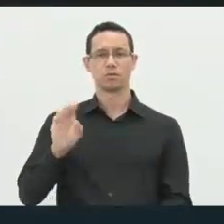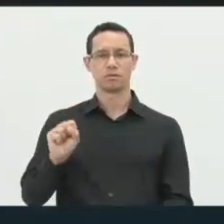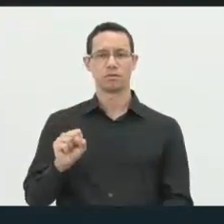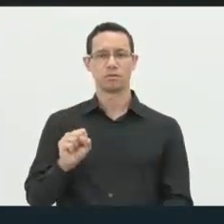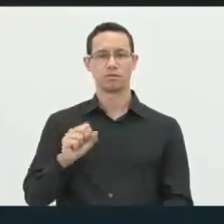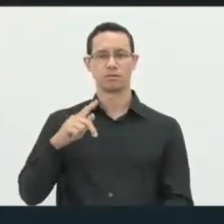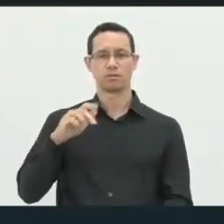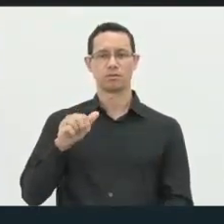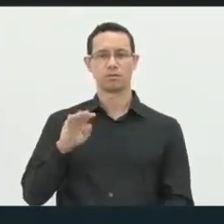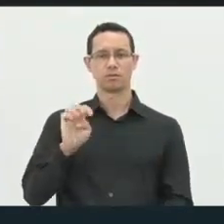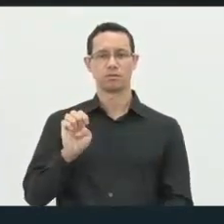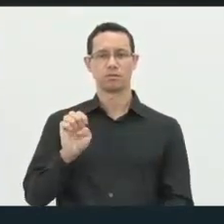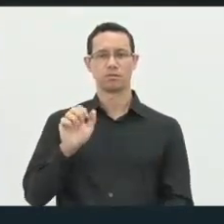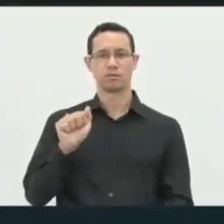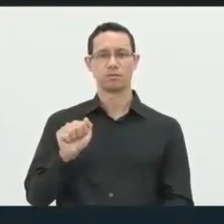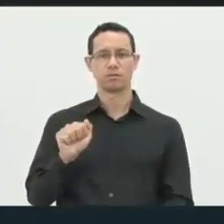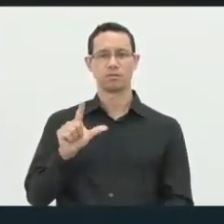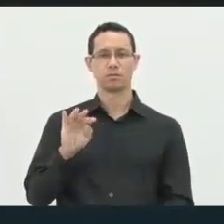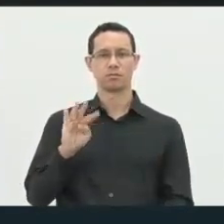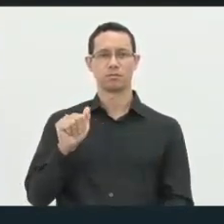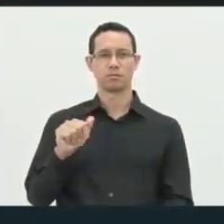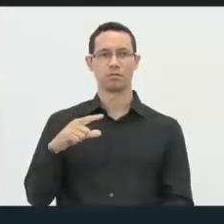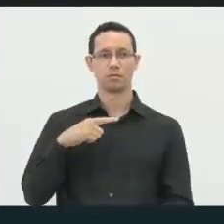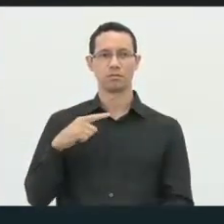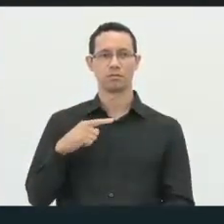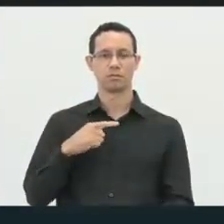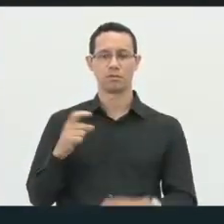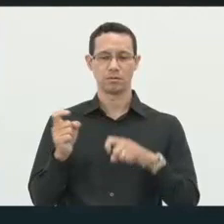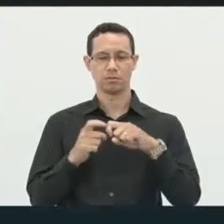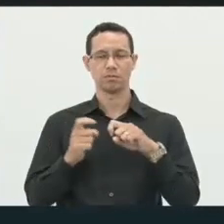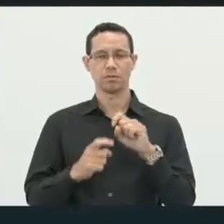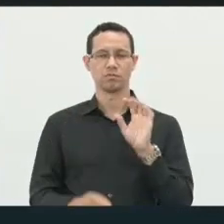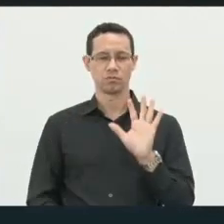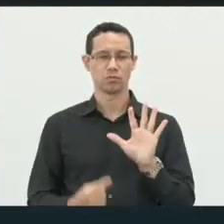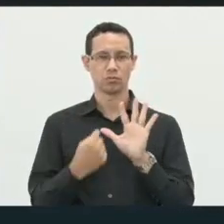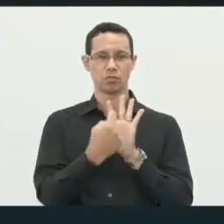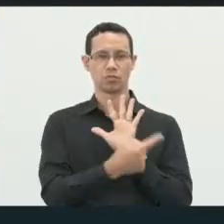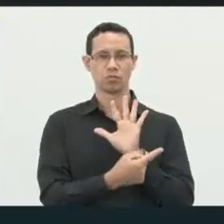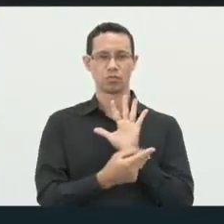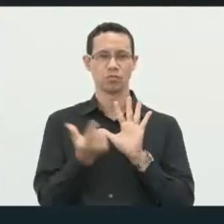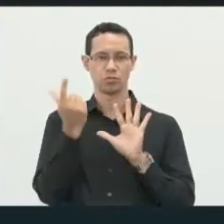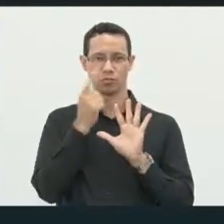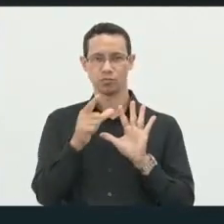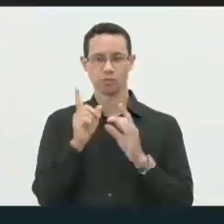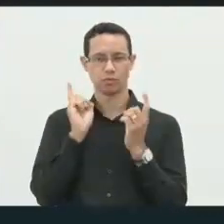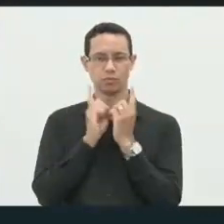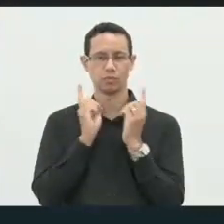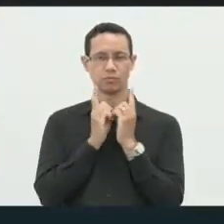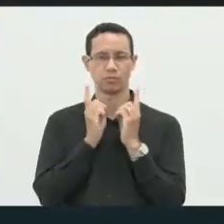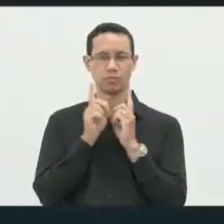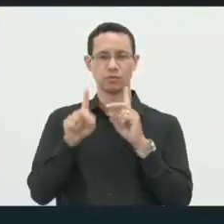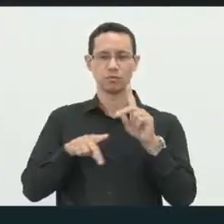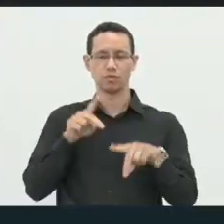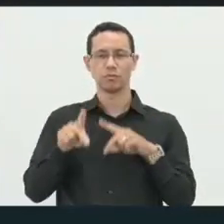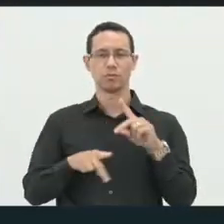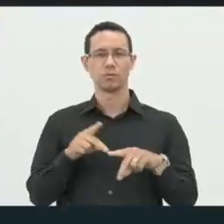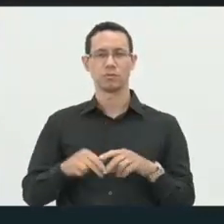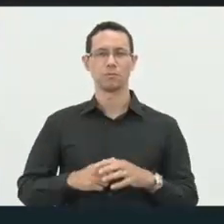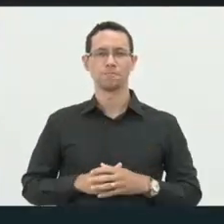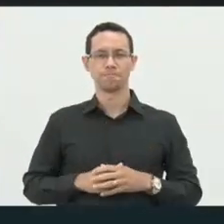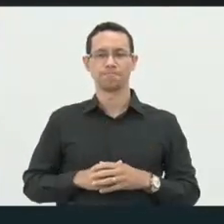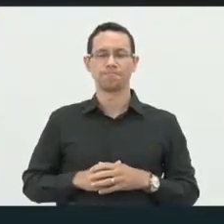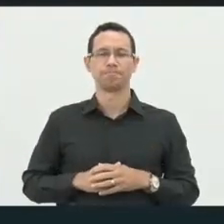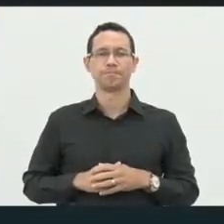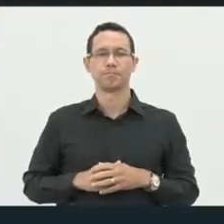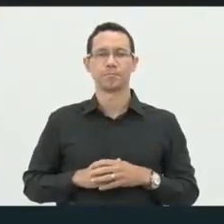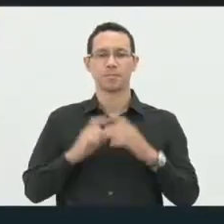lá nós temos cinco médicos atendendo a UBS do Ponte Alta a população que é atendida